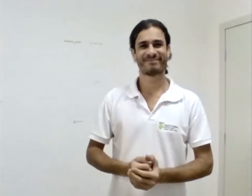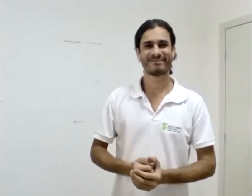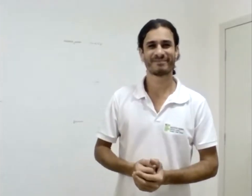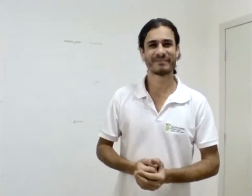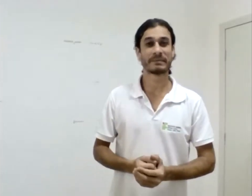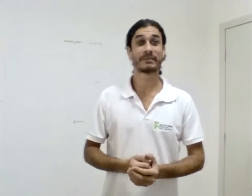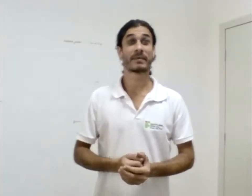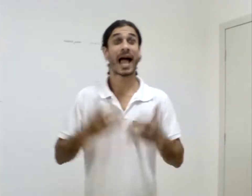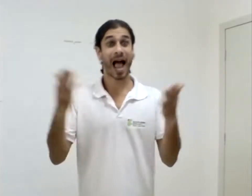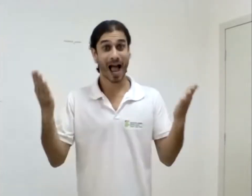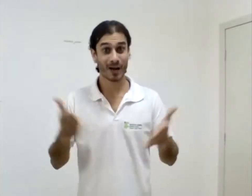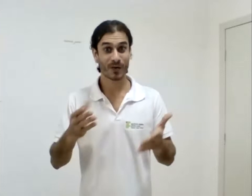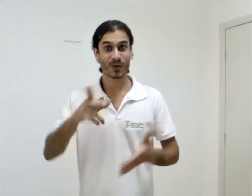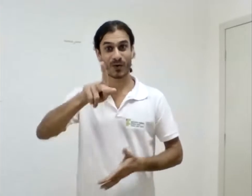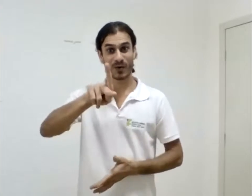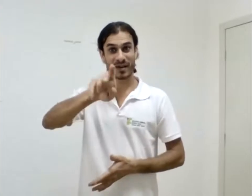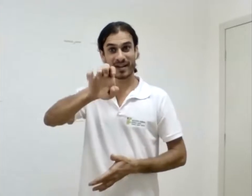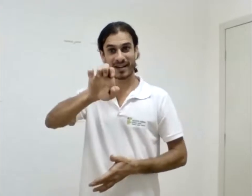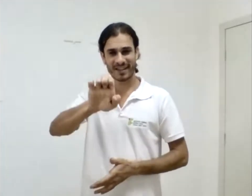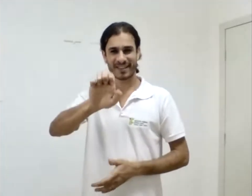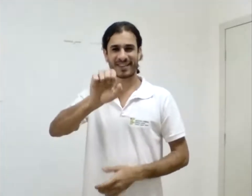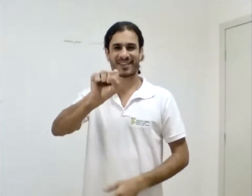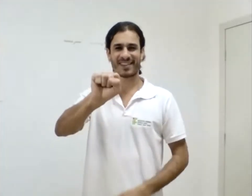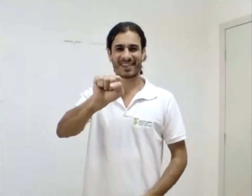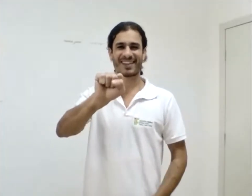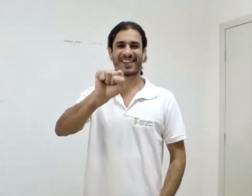Kézia, você é a próxima a apresentar.